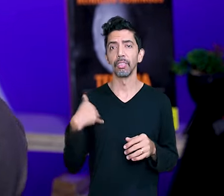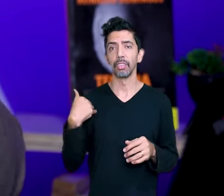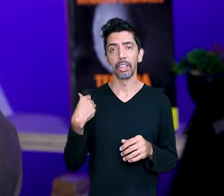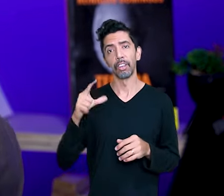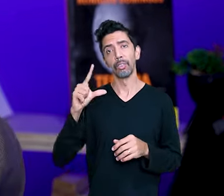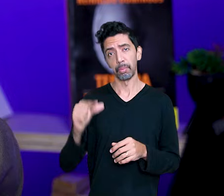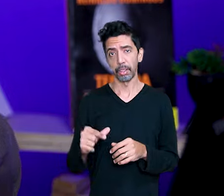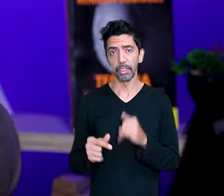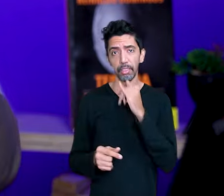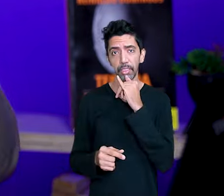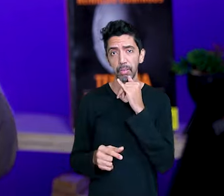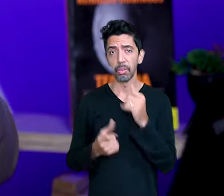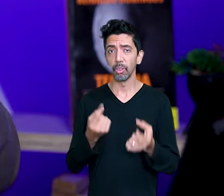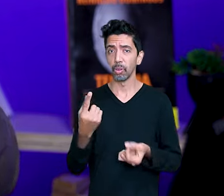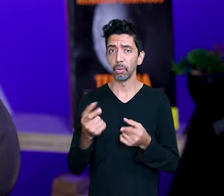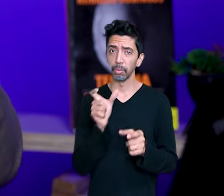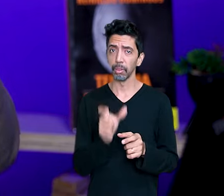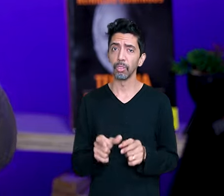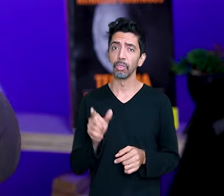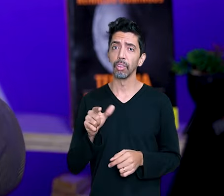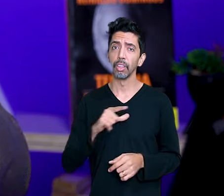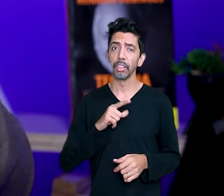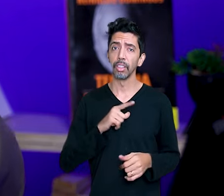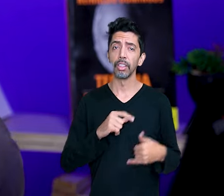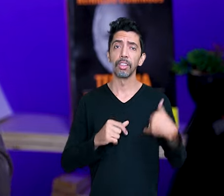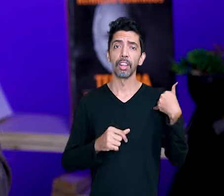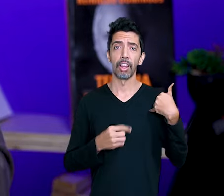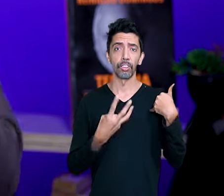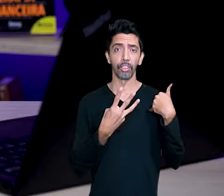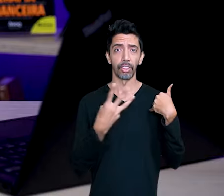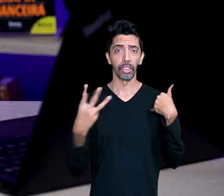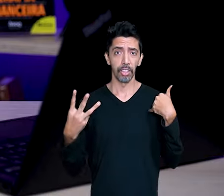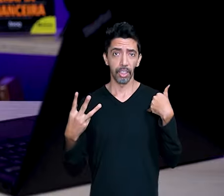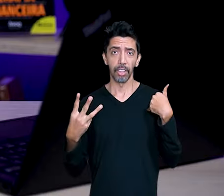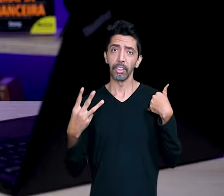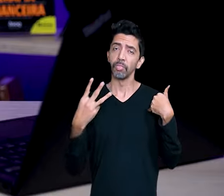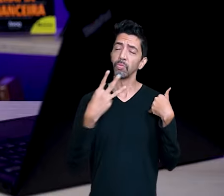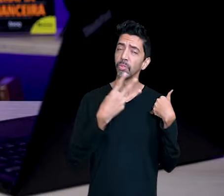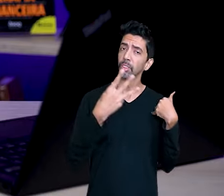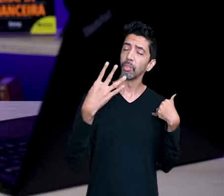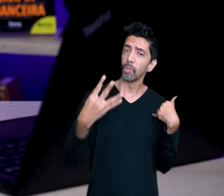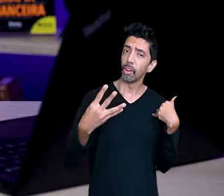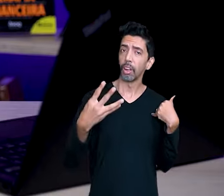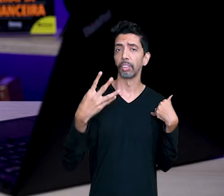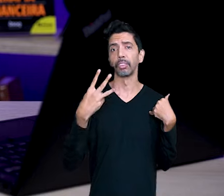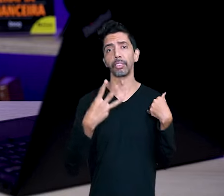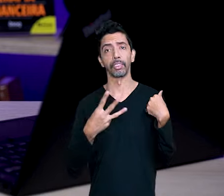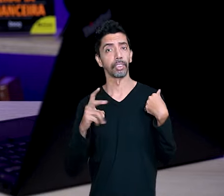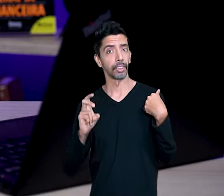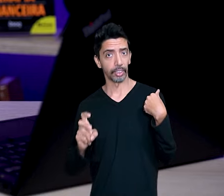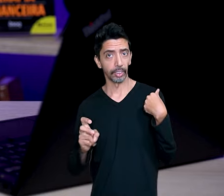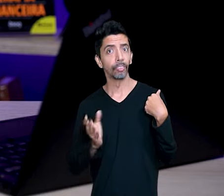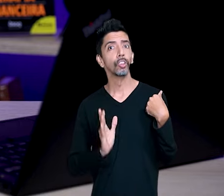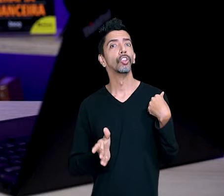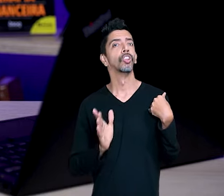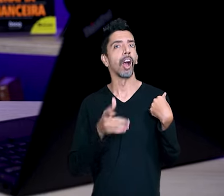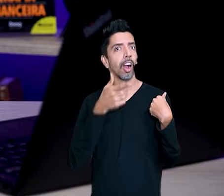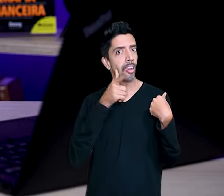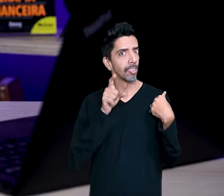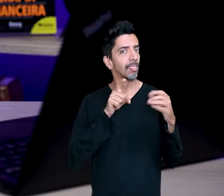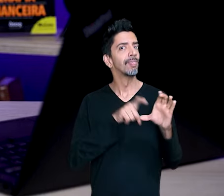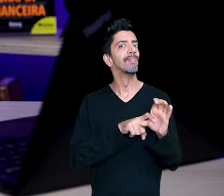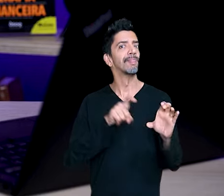Tem pessoas com 33, 34, 35 anos de idade que já estão independentes financeiramente. Ou